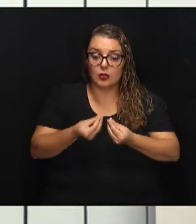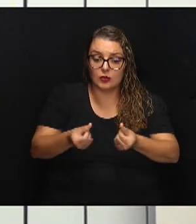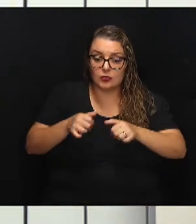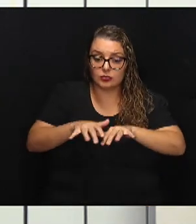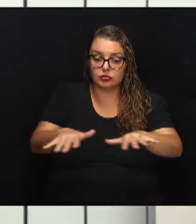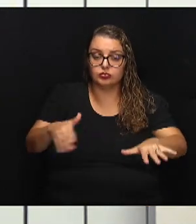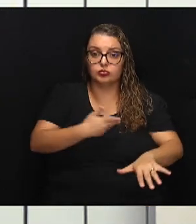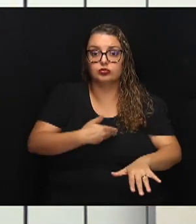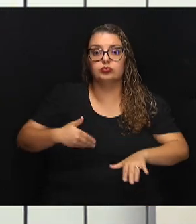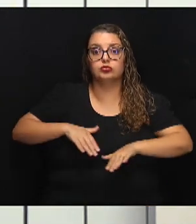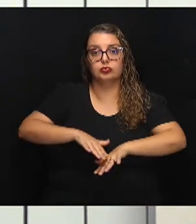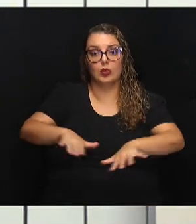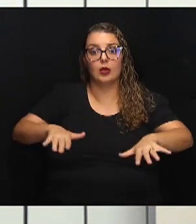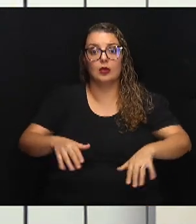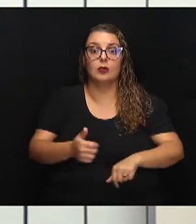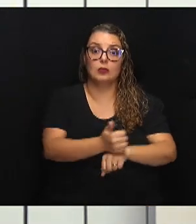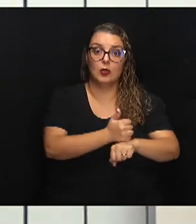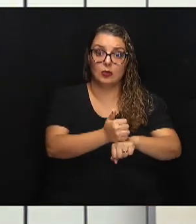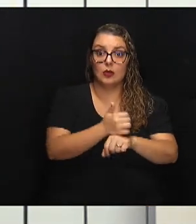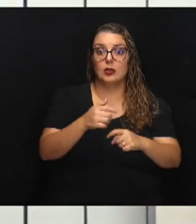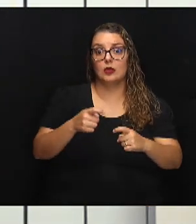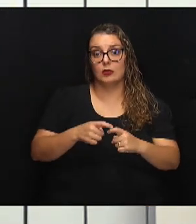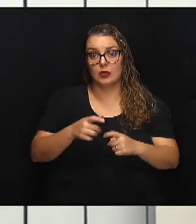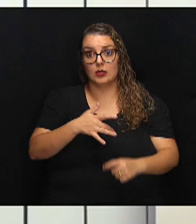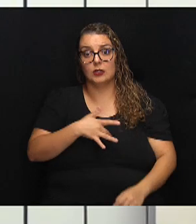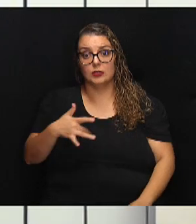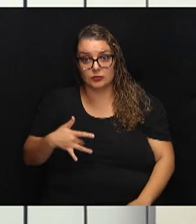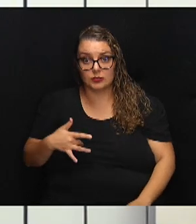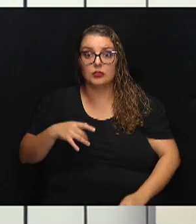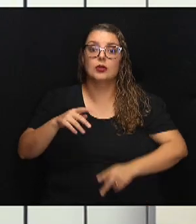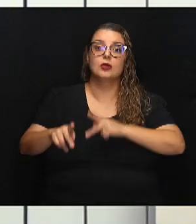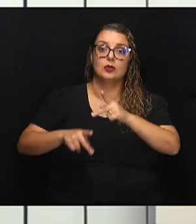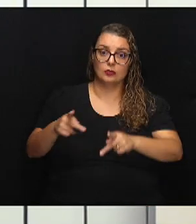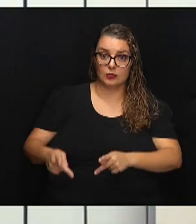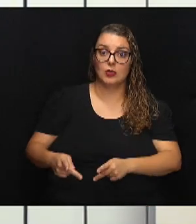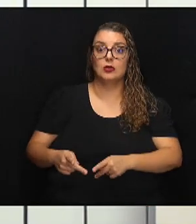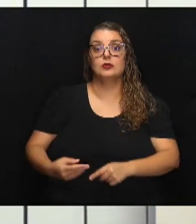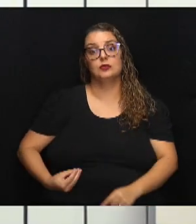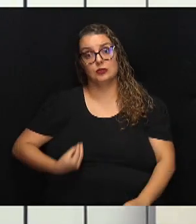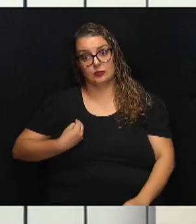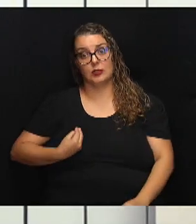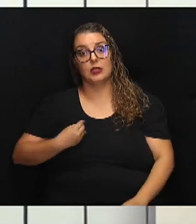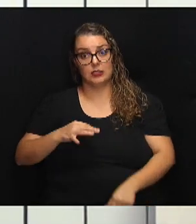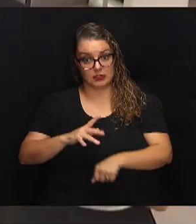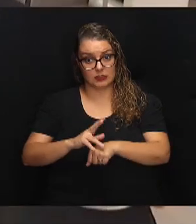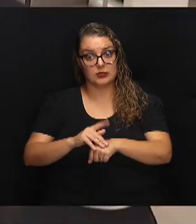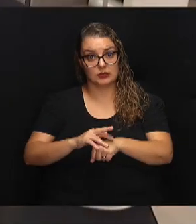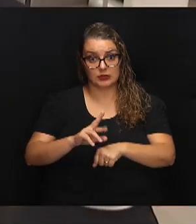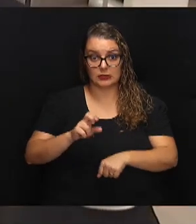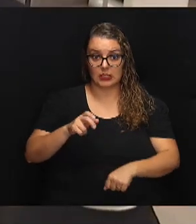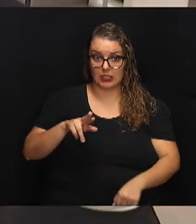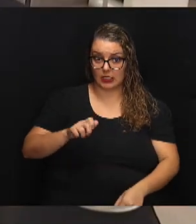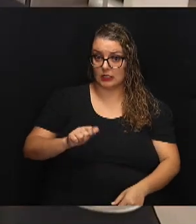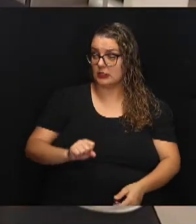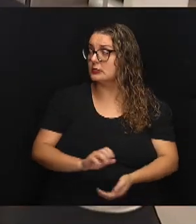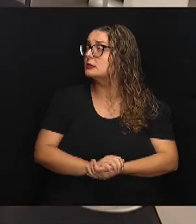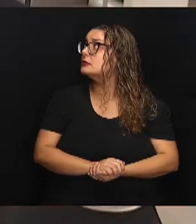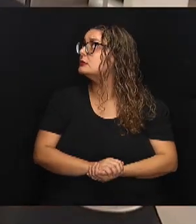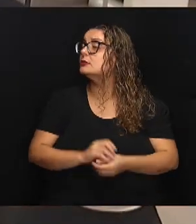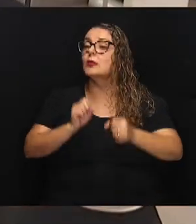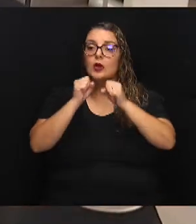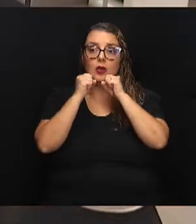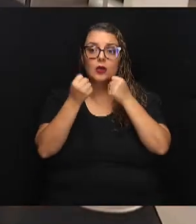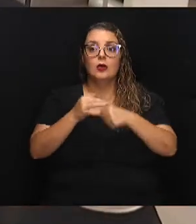governantes, profissionais de saúde e a população sobre a existência dessas doenças. O seminário